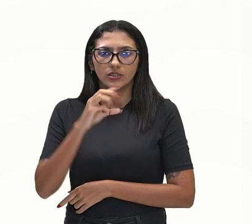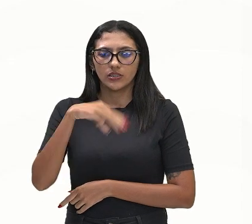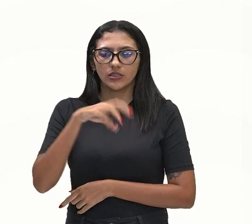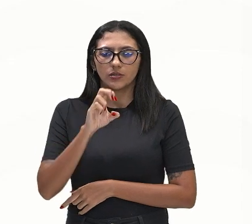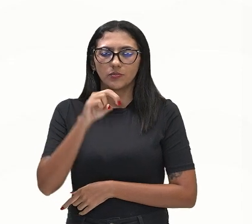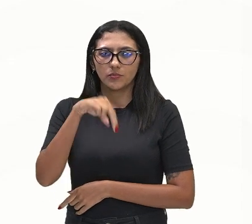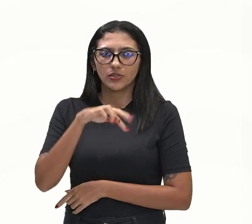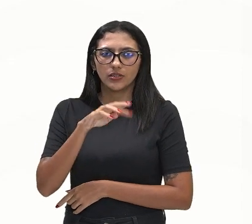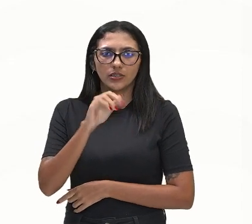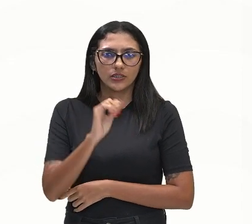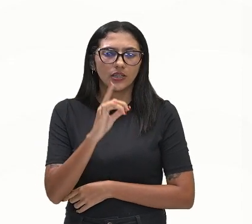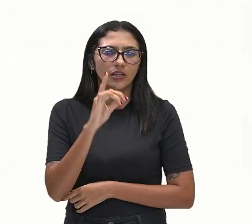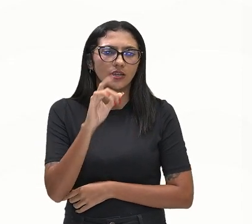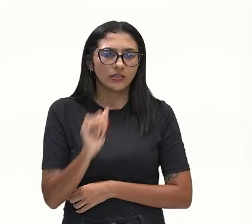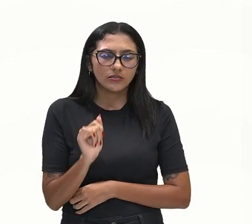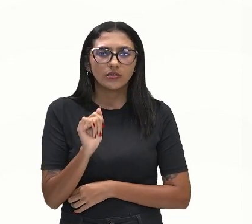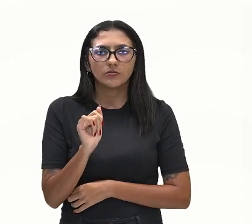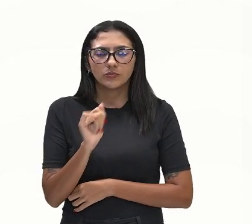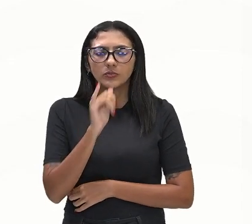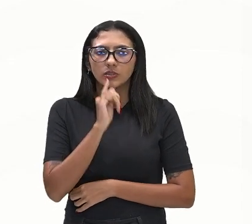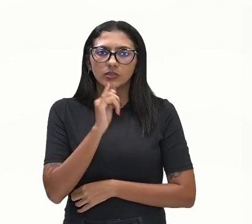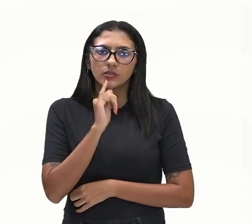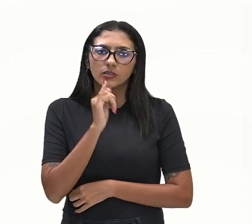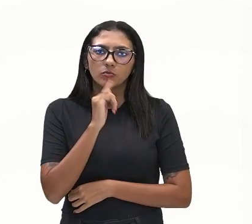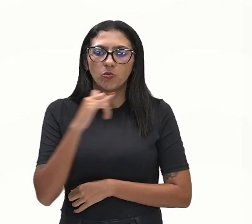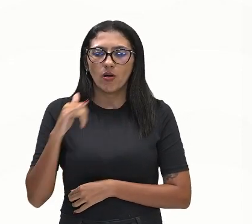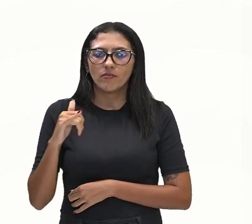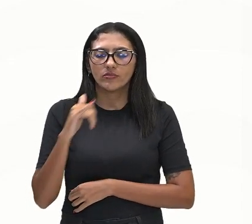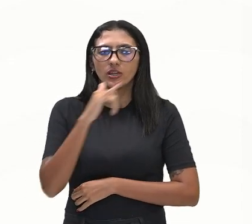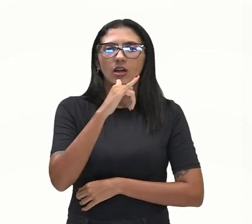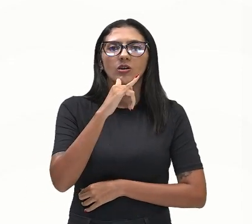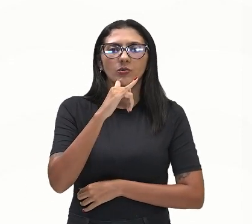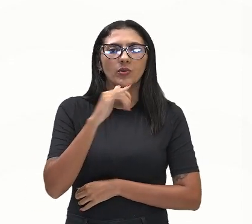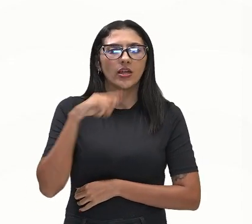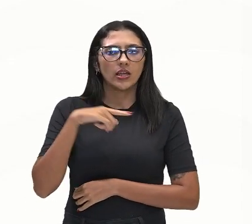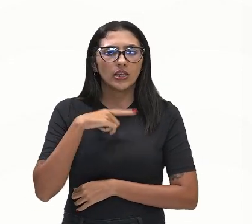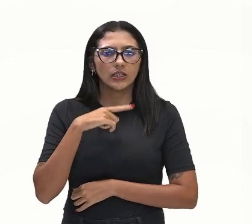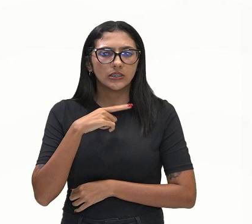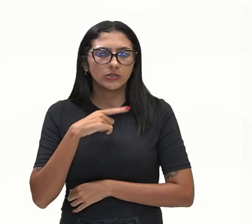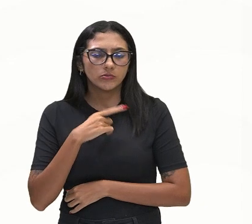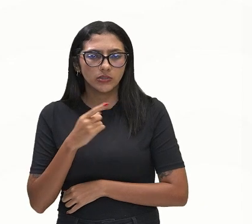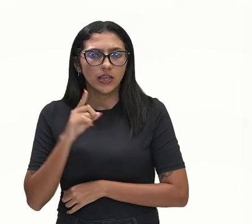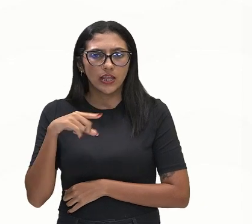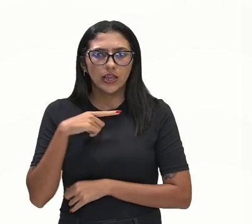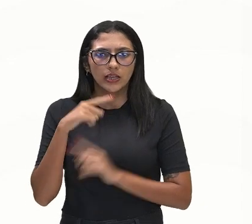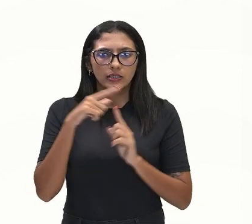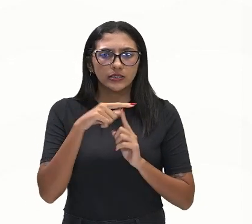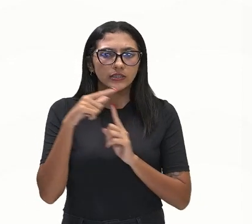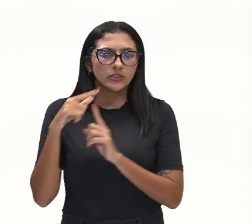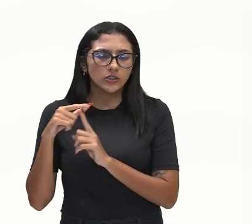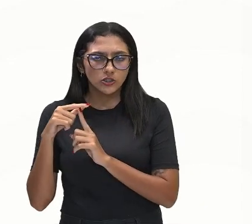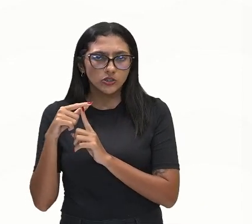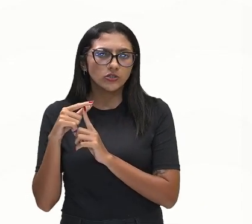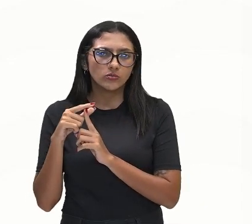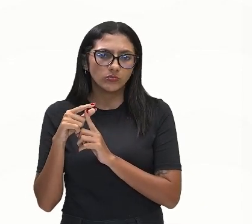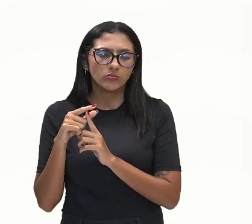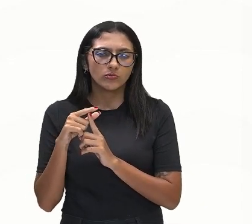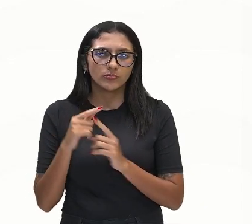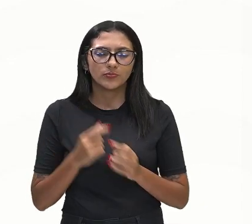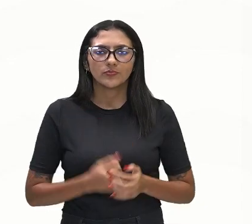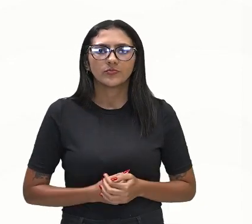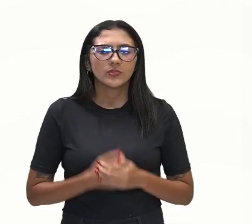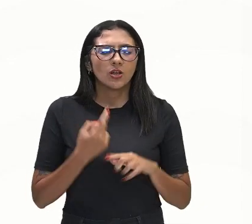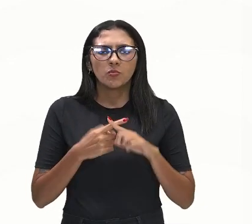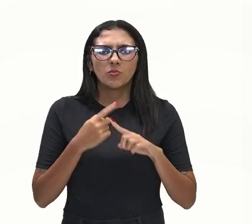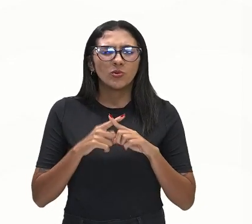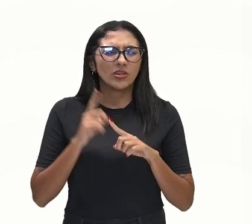avião, o produto avião, ele não é feito fragmentada, quero escrever para vocês, porque ele